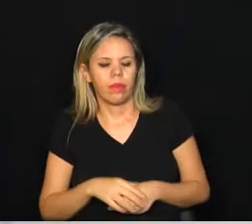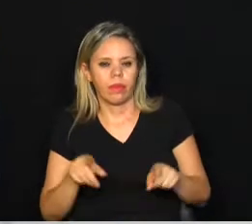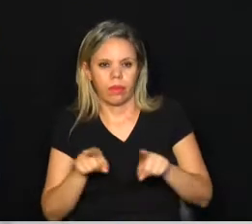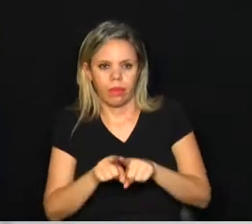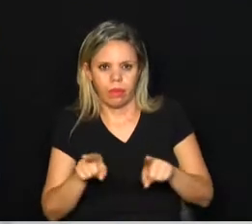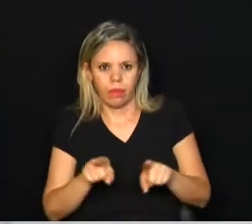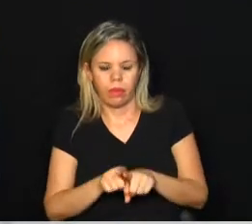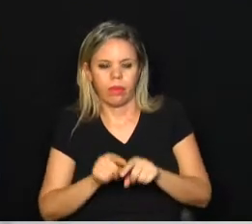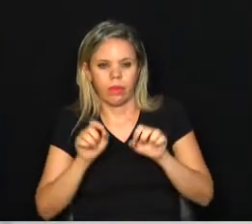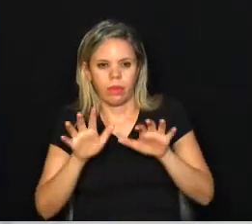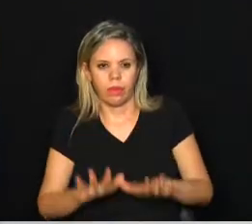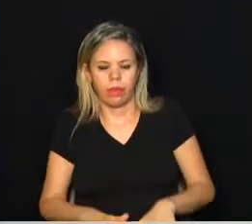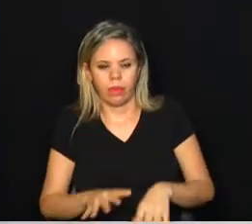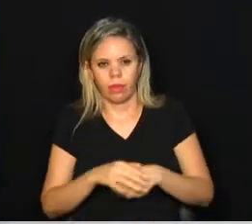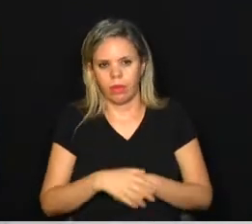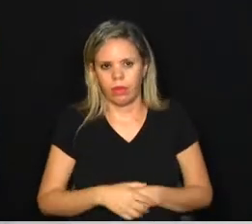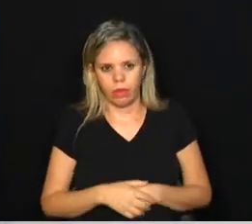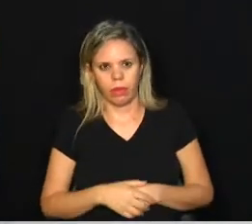acabou ficando